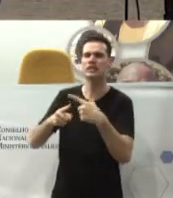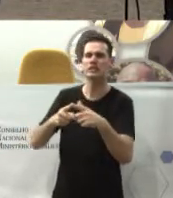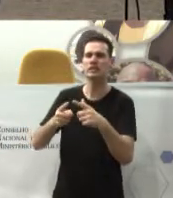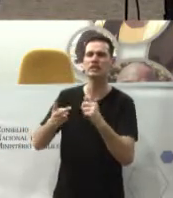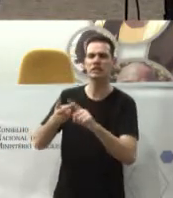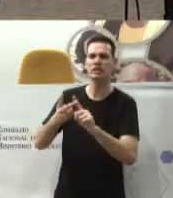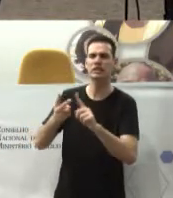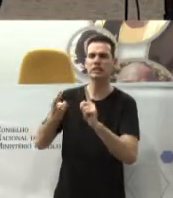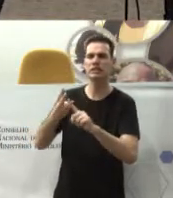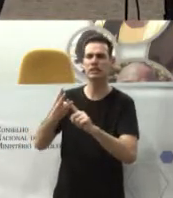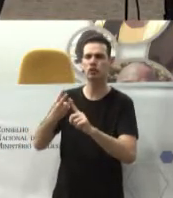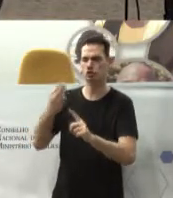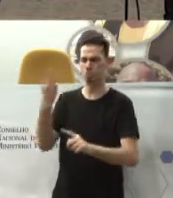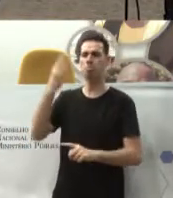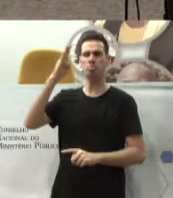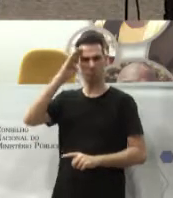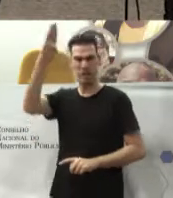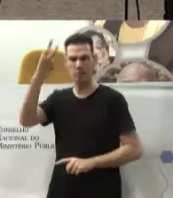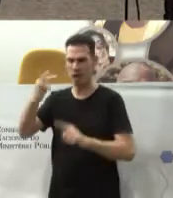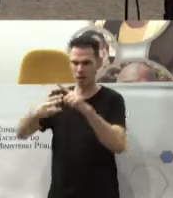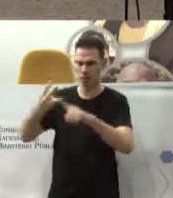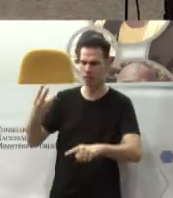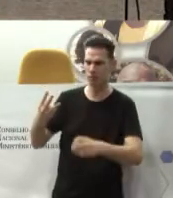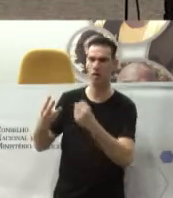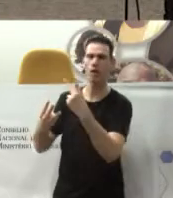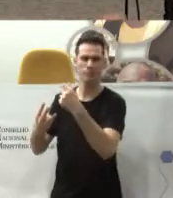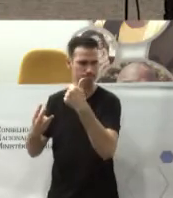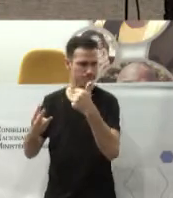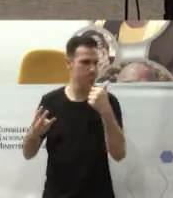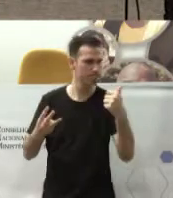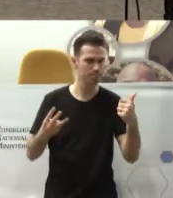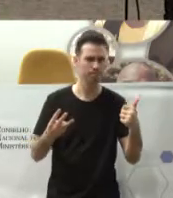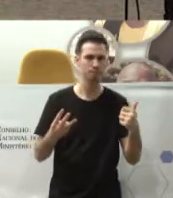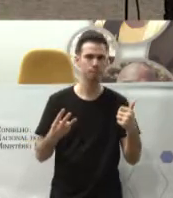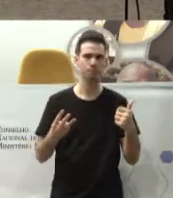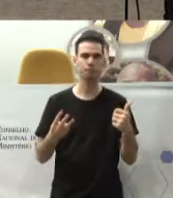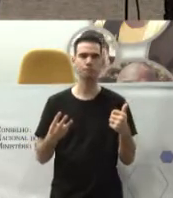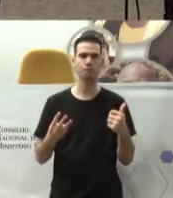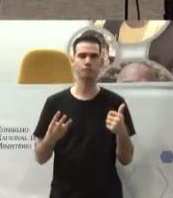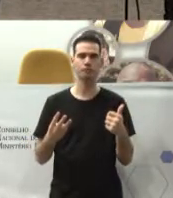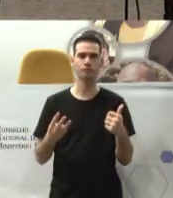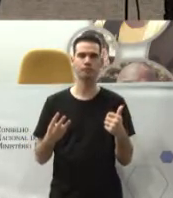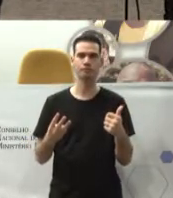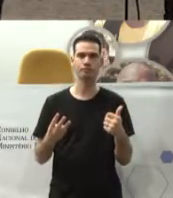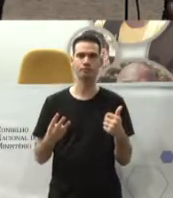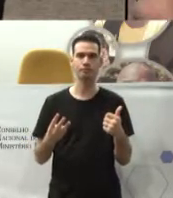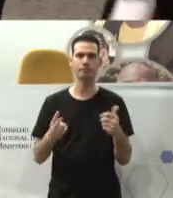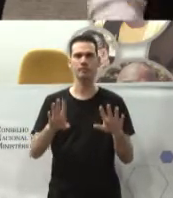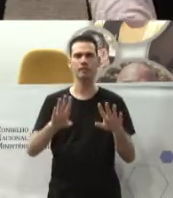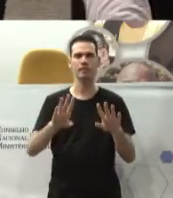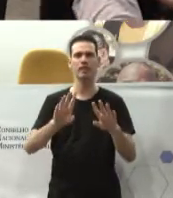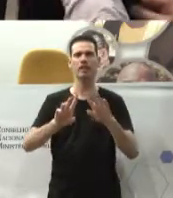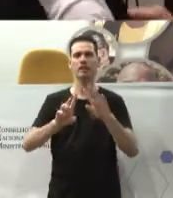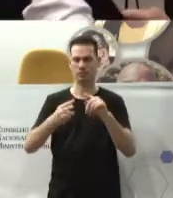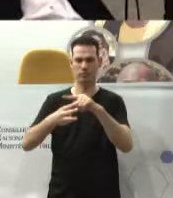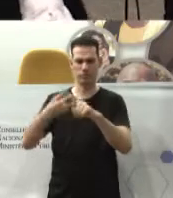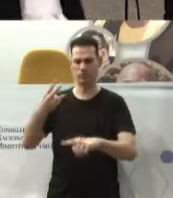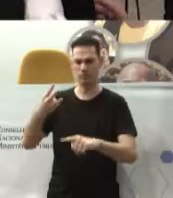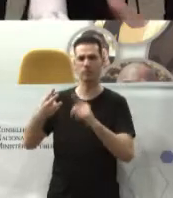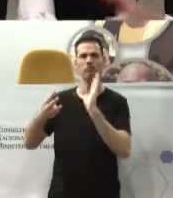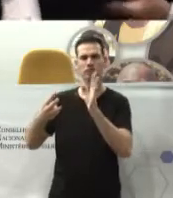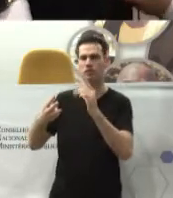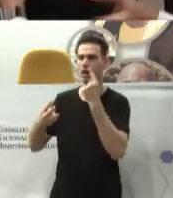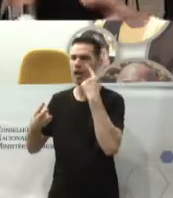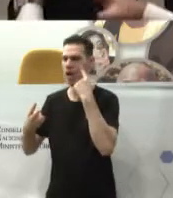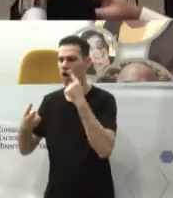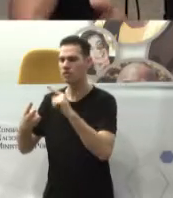básica, atenção. A gente não vai para o município pequeno discutir atenção secundária e terciária, porque isso não é real. E as pessoas das três questões mais mencionadas